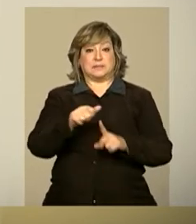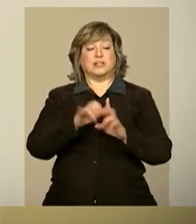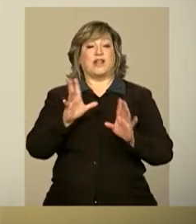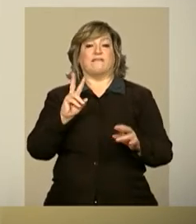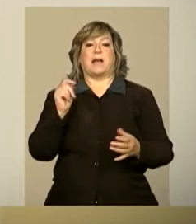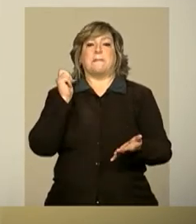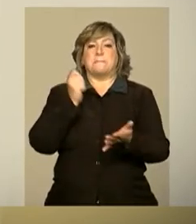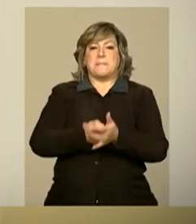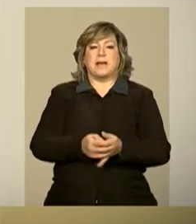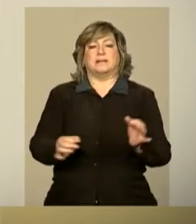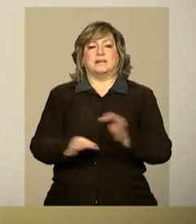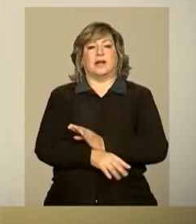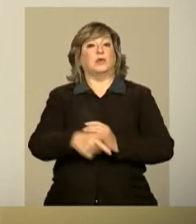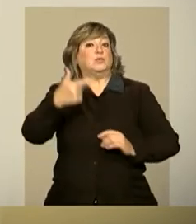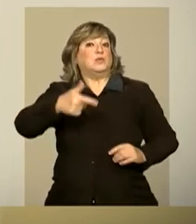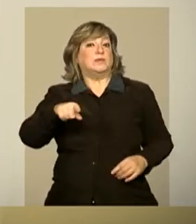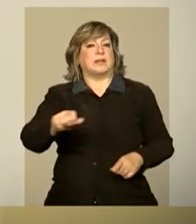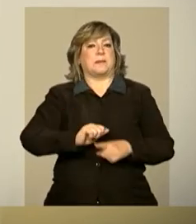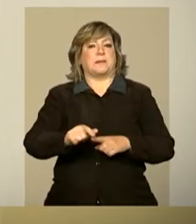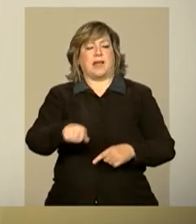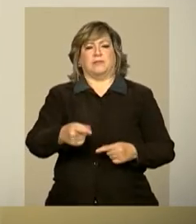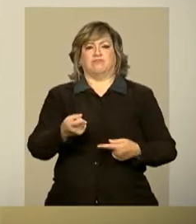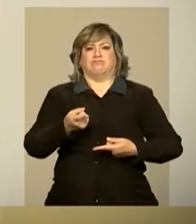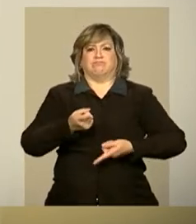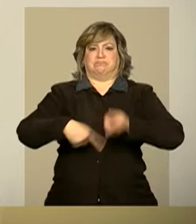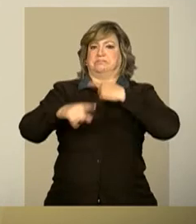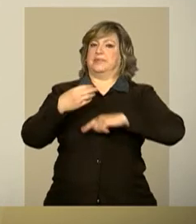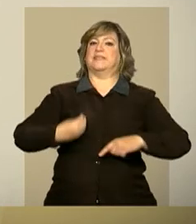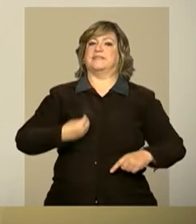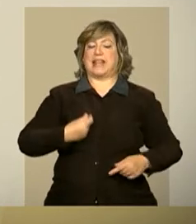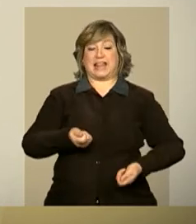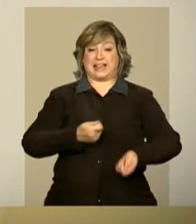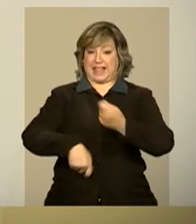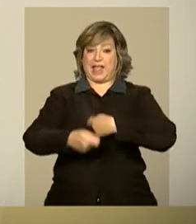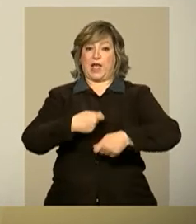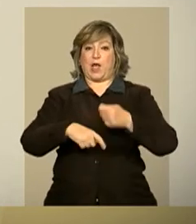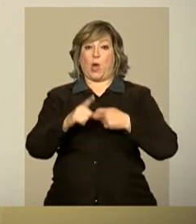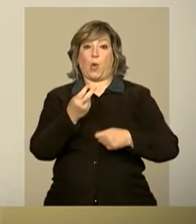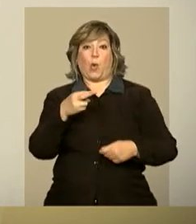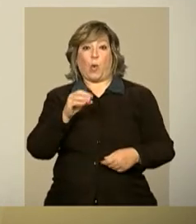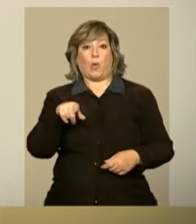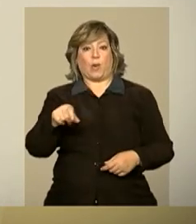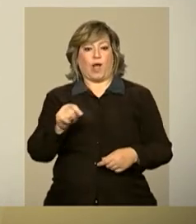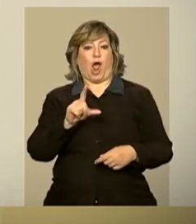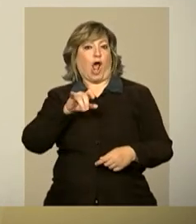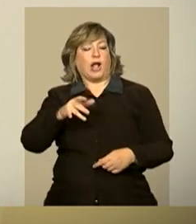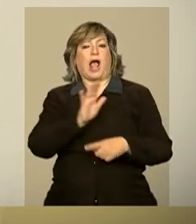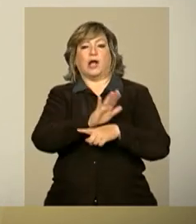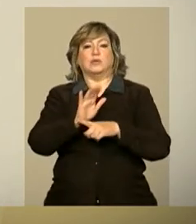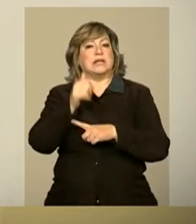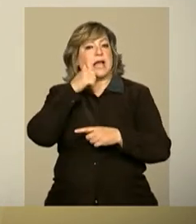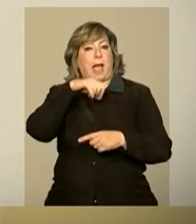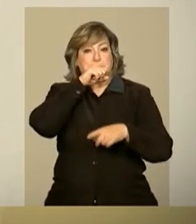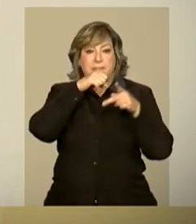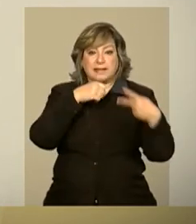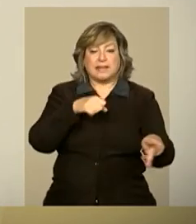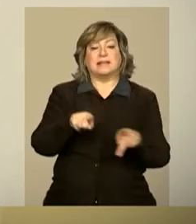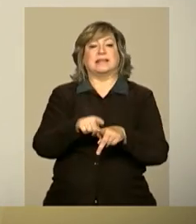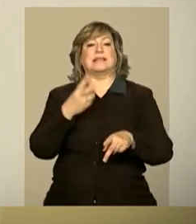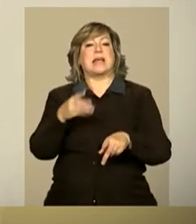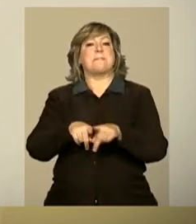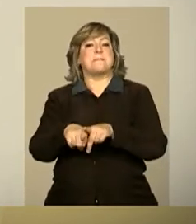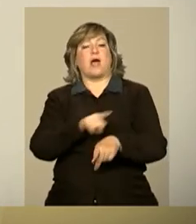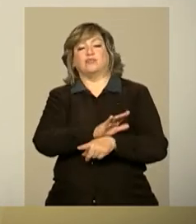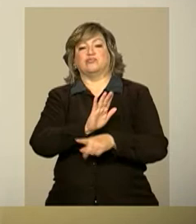quitar o segundo empresto hoje a vida dele deu um salto e com o lucro que tira da loja ajuda a mãe e os três irmãos que ele tem